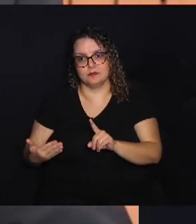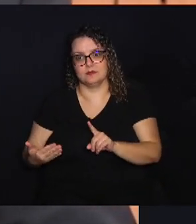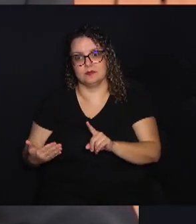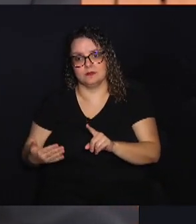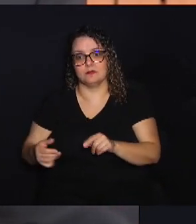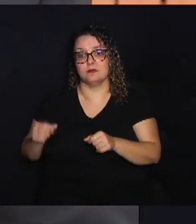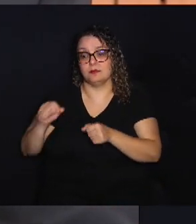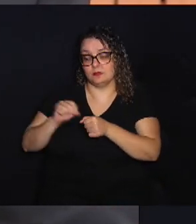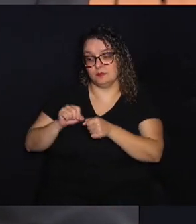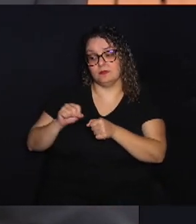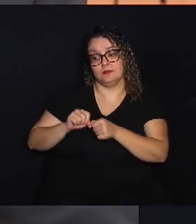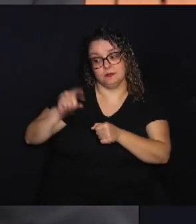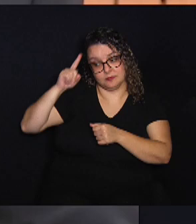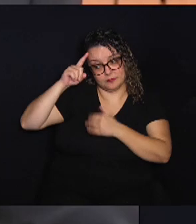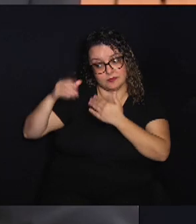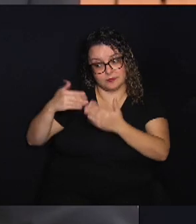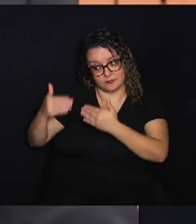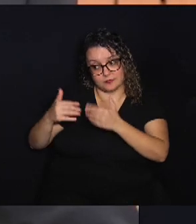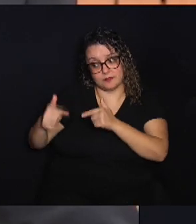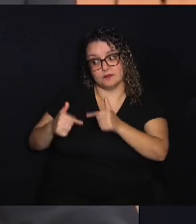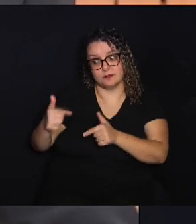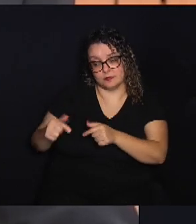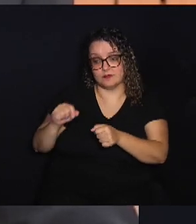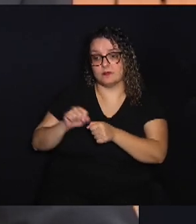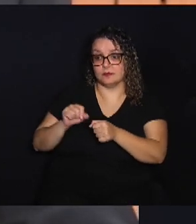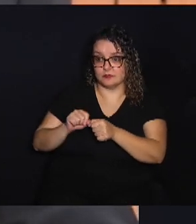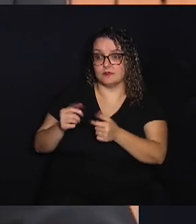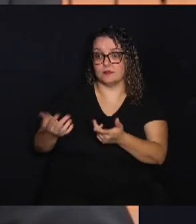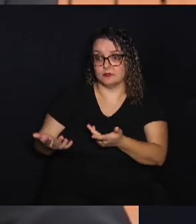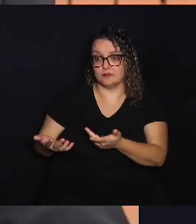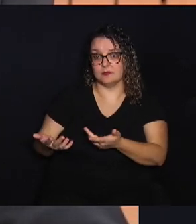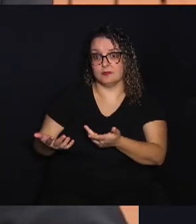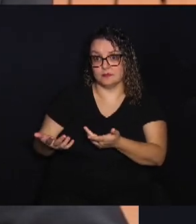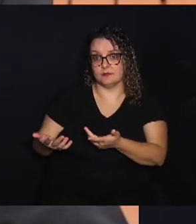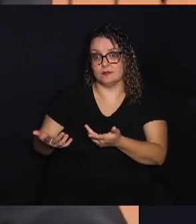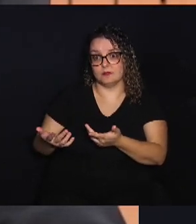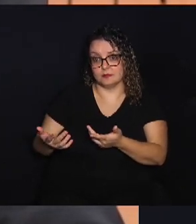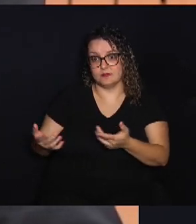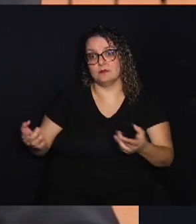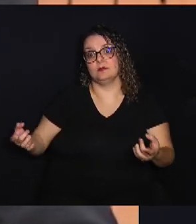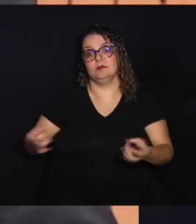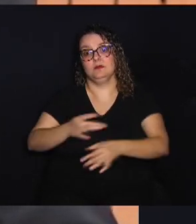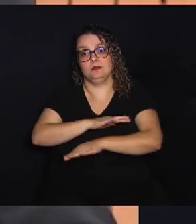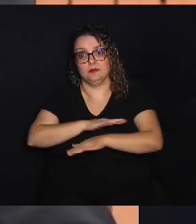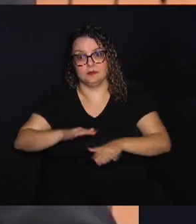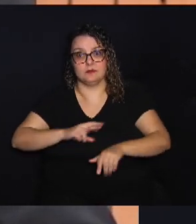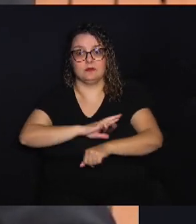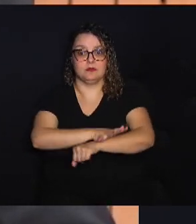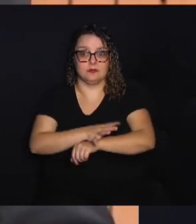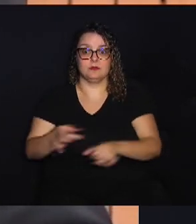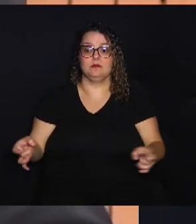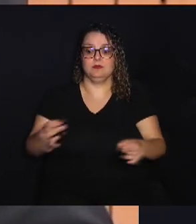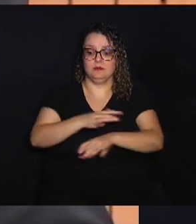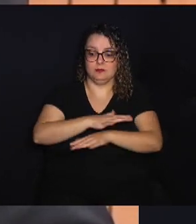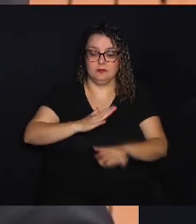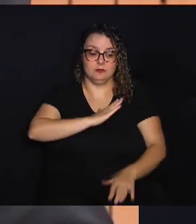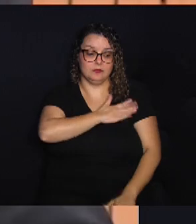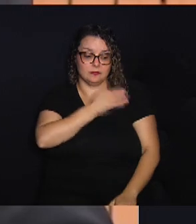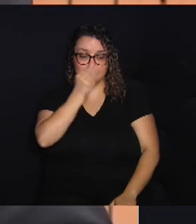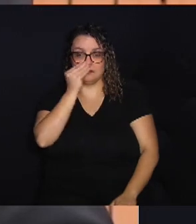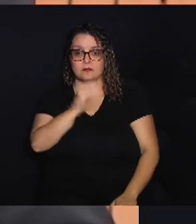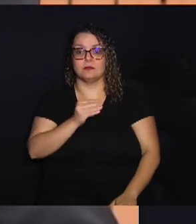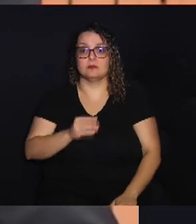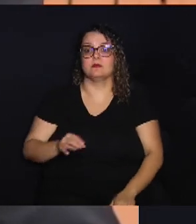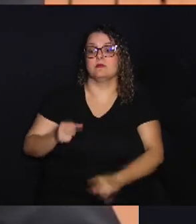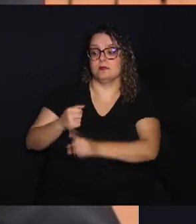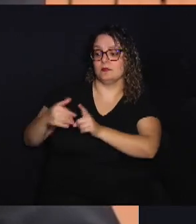fazem durante o dia a dia no trabalho que fazem, pelo combate ao racismo, pelo combate à discriminação e por uma sociedade